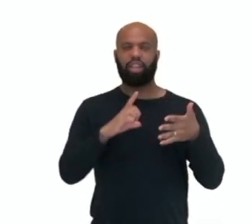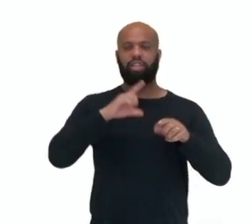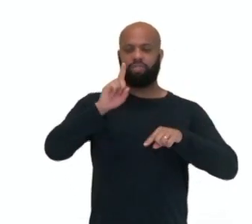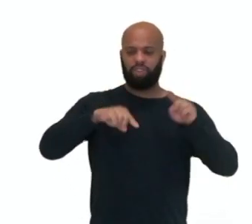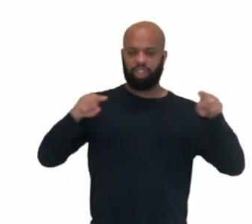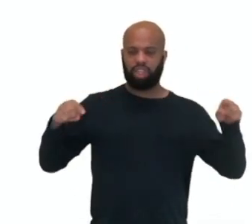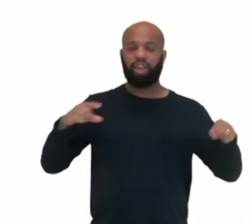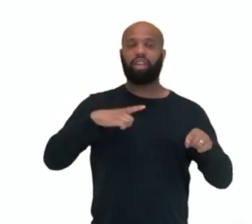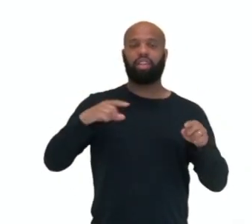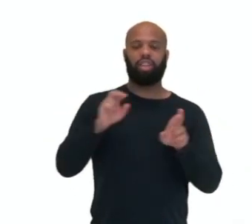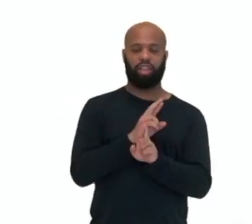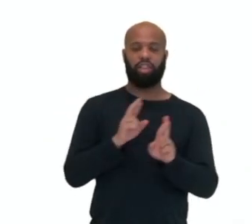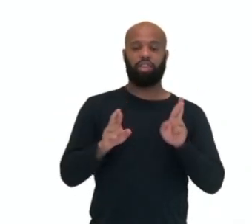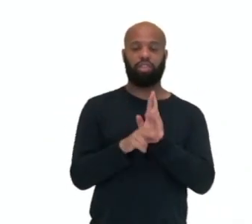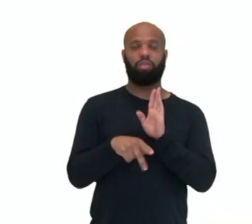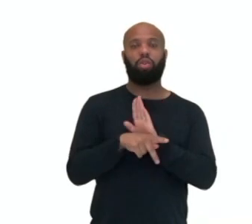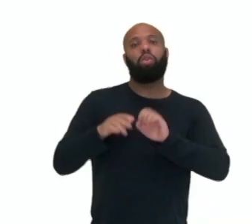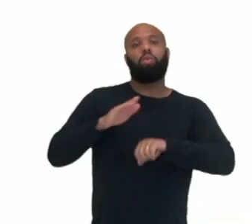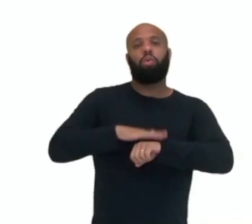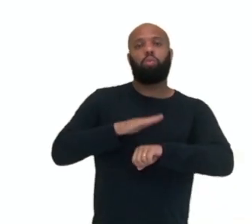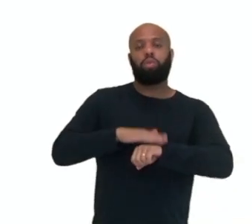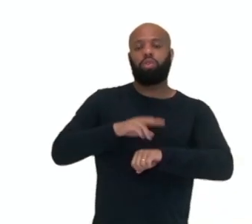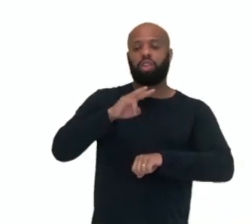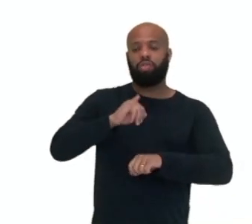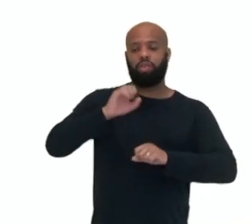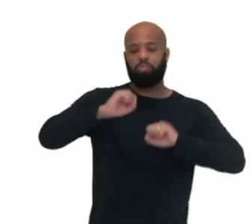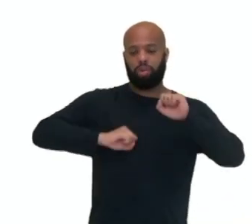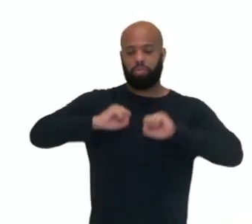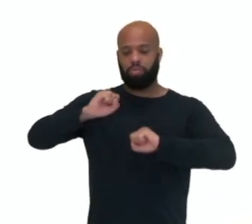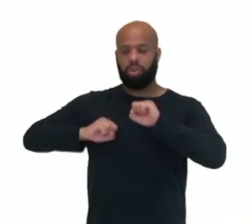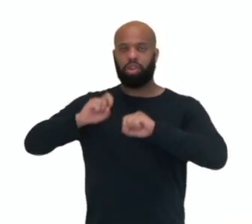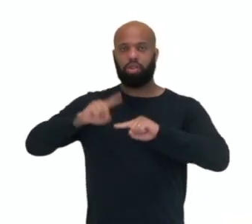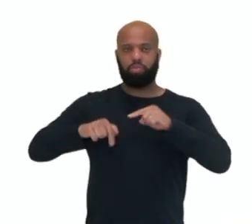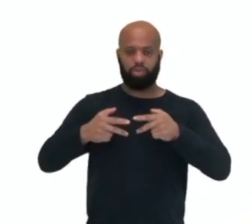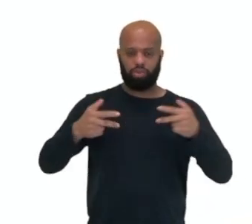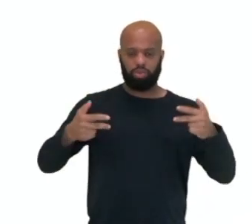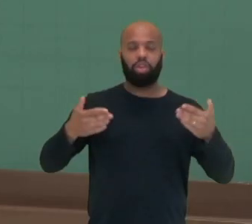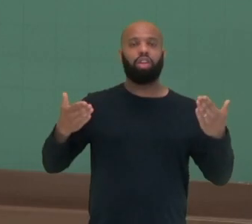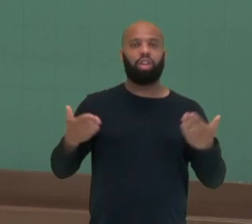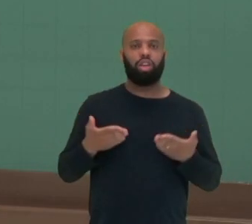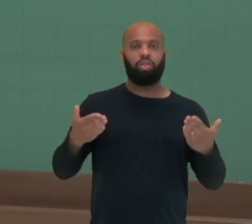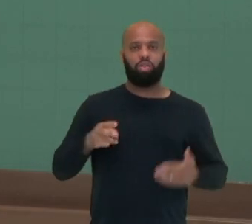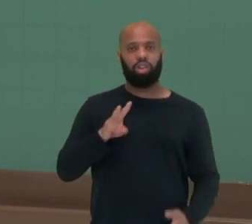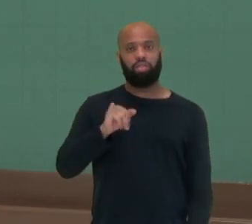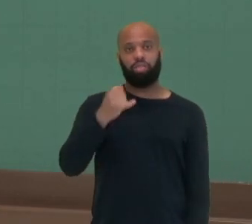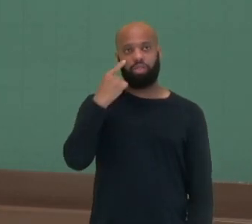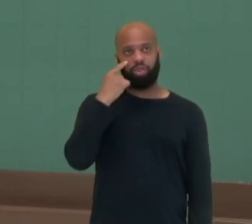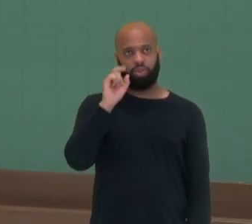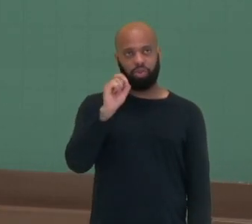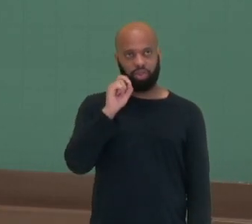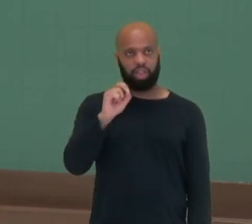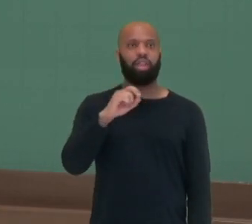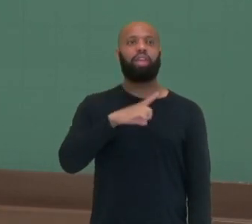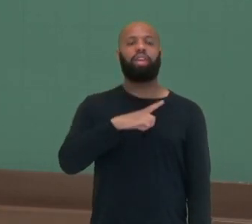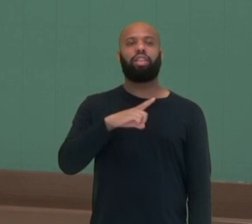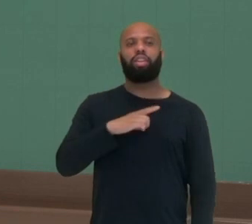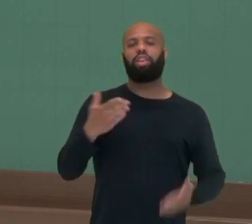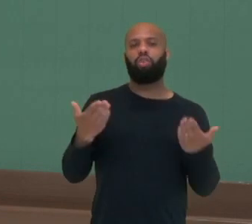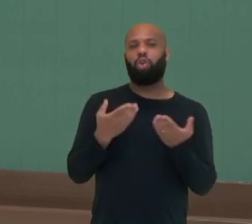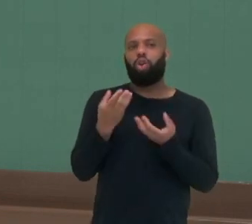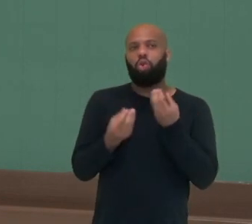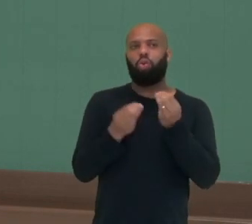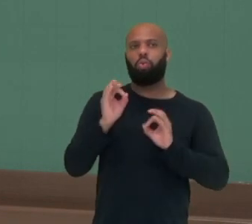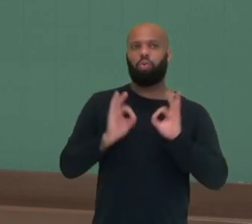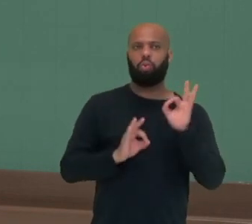variável envolvido na fabricação desse produto. Vamos ver agora a seguir uma